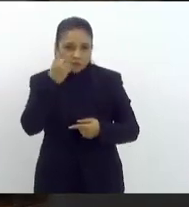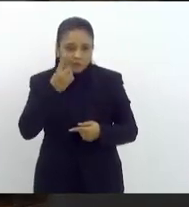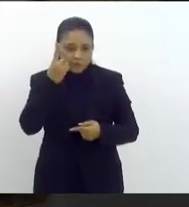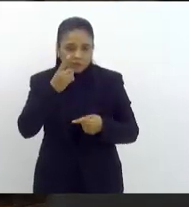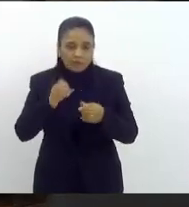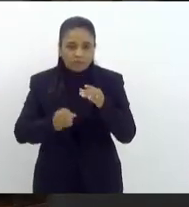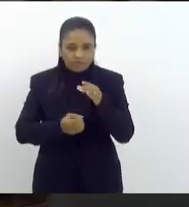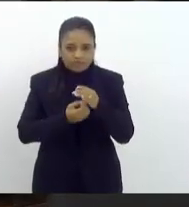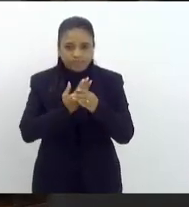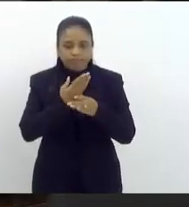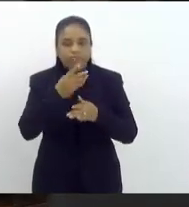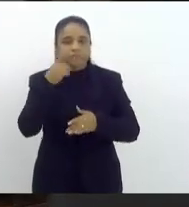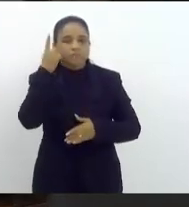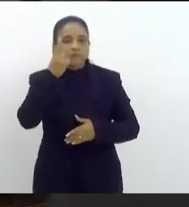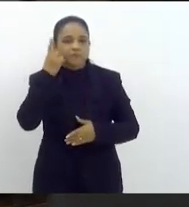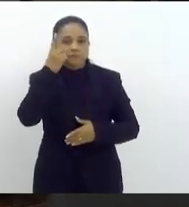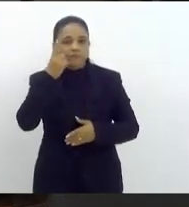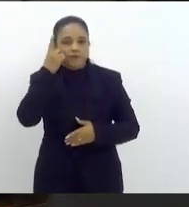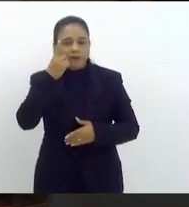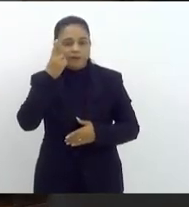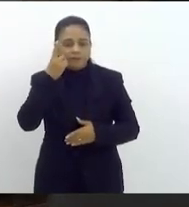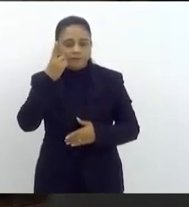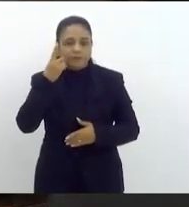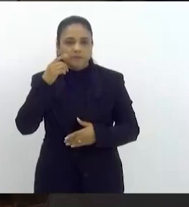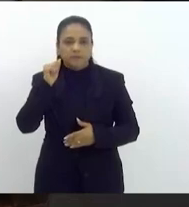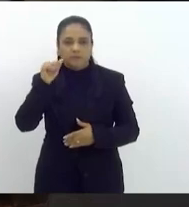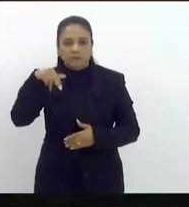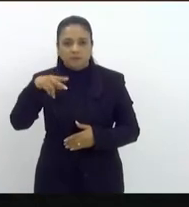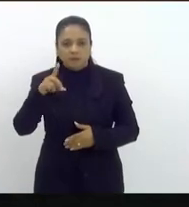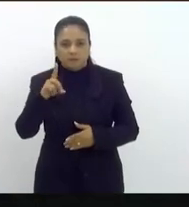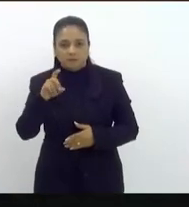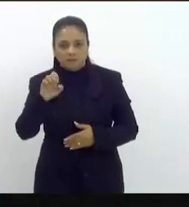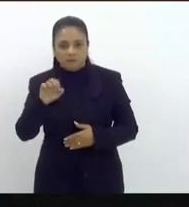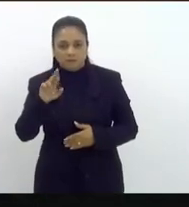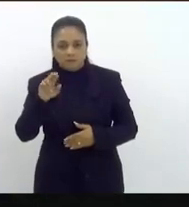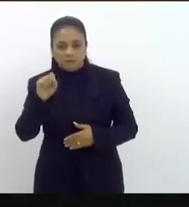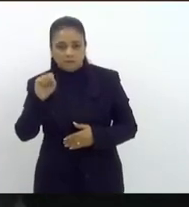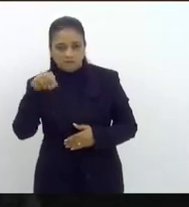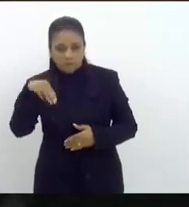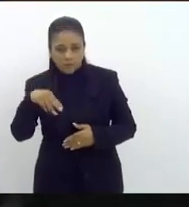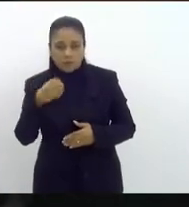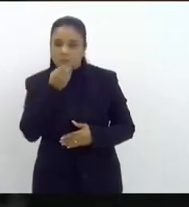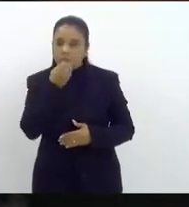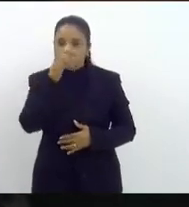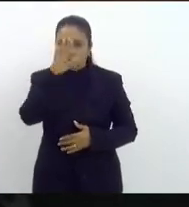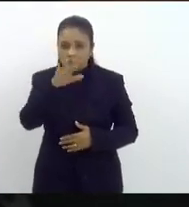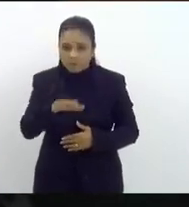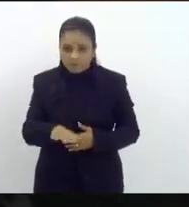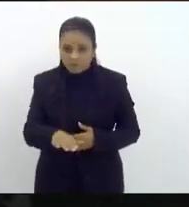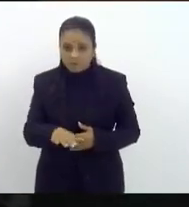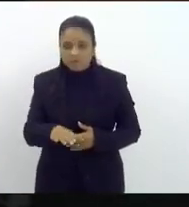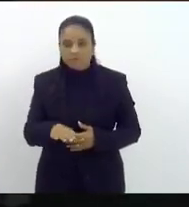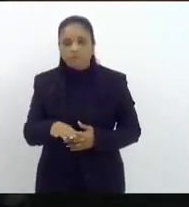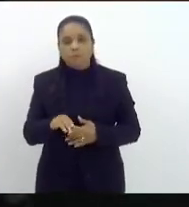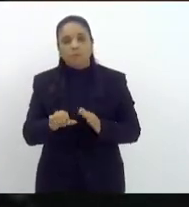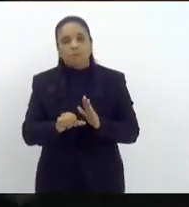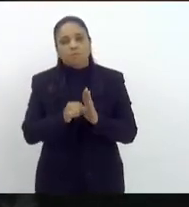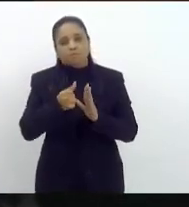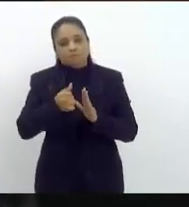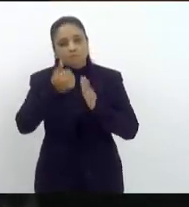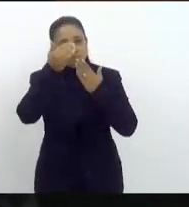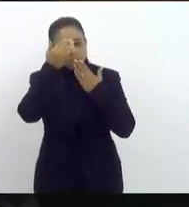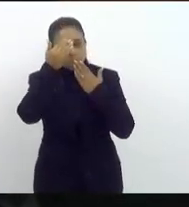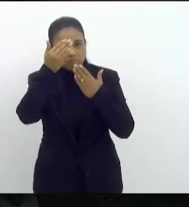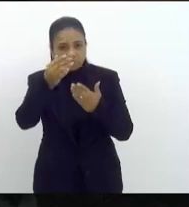Anderson Moraes por favor senhor presidente Boa tarde primeiro aqui é eu quero agradecer